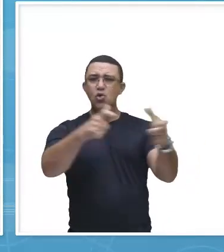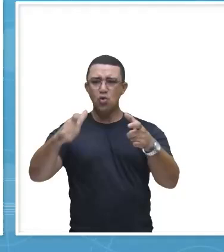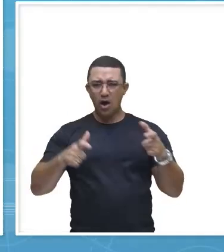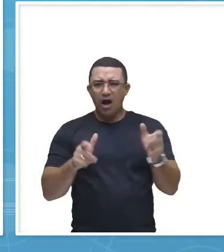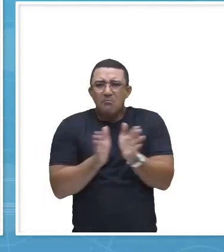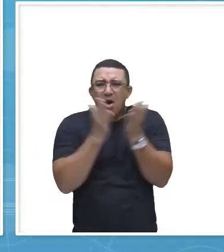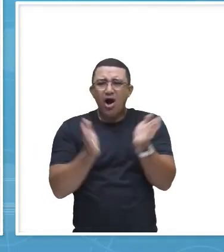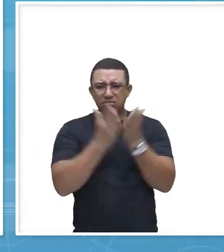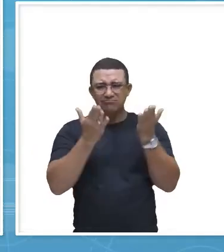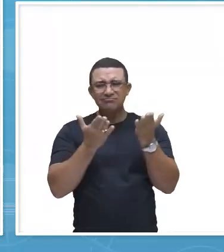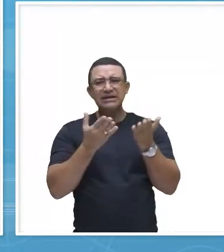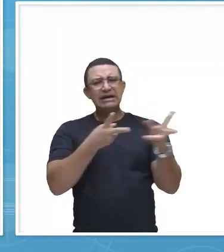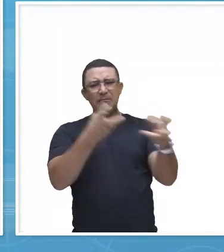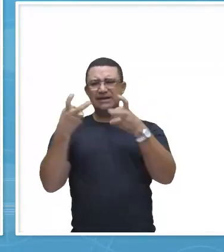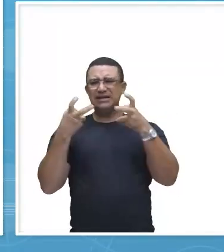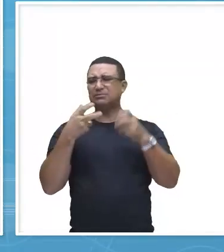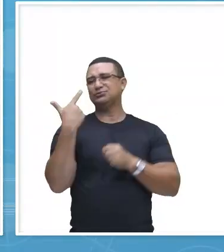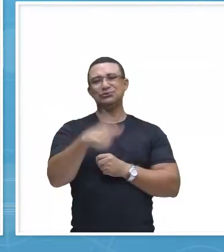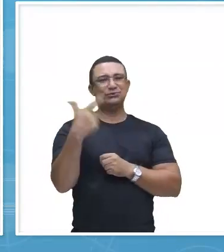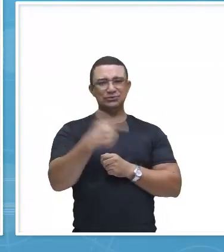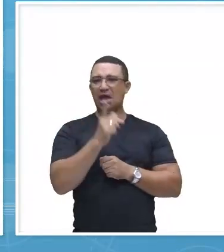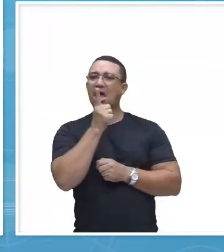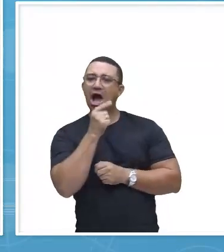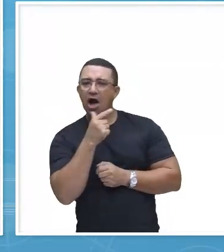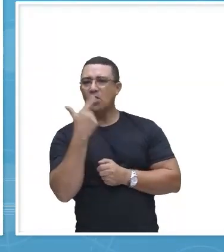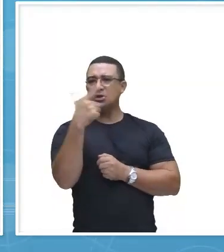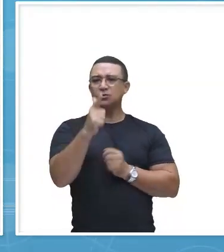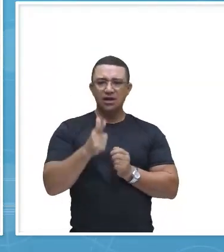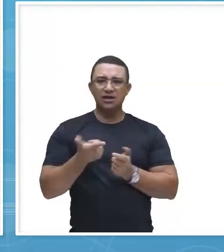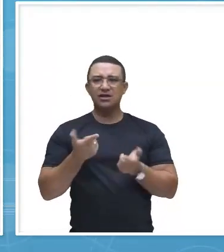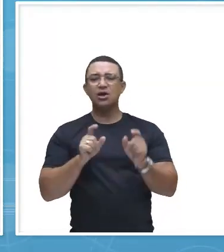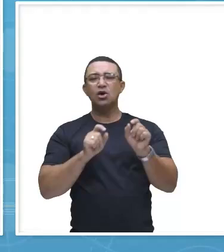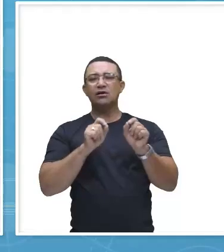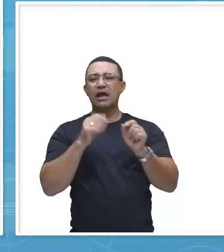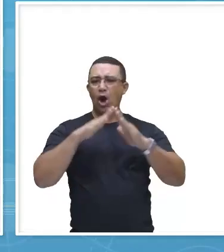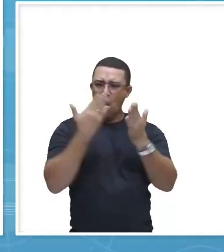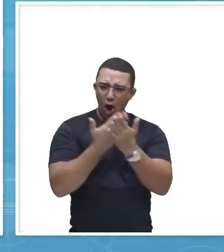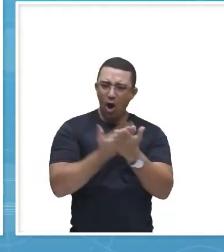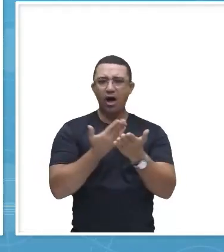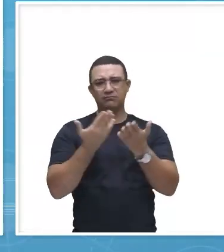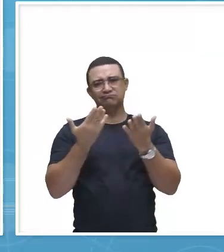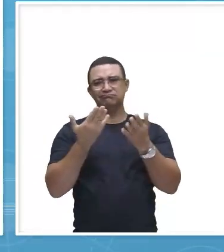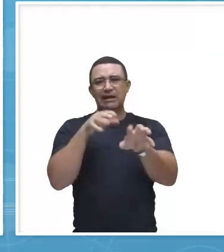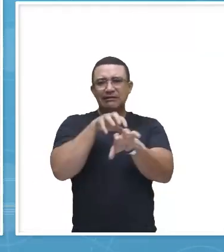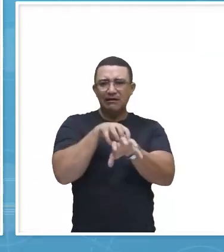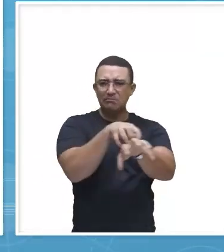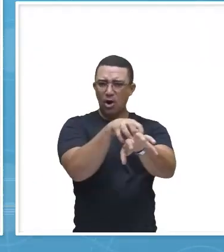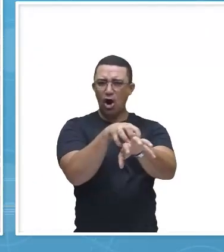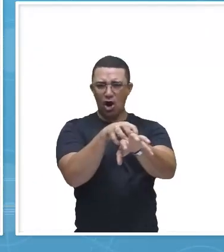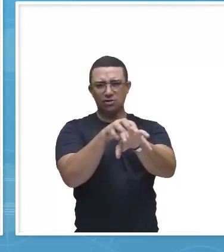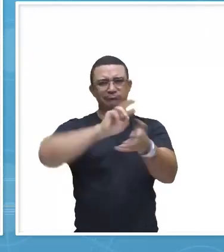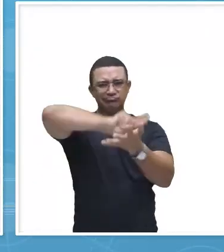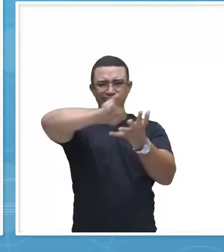serviços, a falta de saneamento, a falta de acesso à educação, a falta de transporte, a